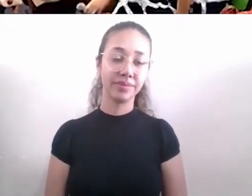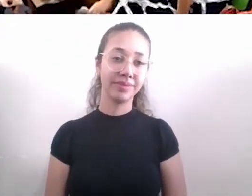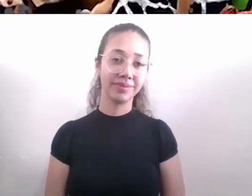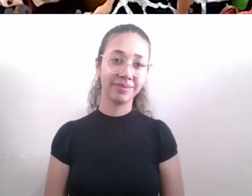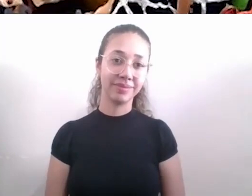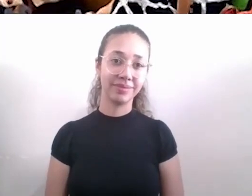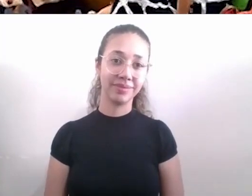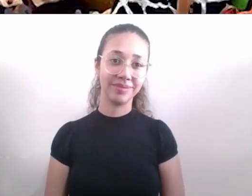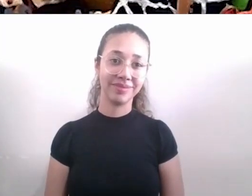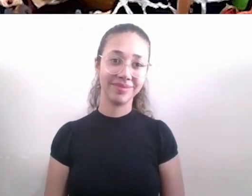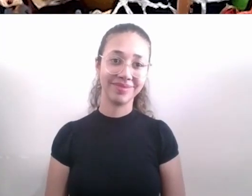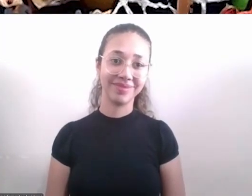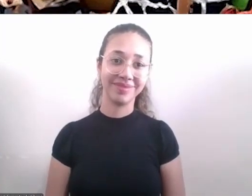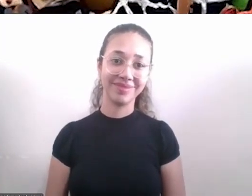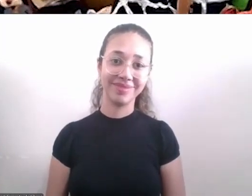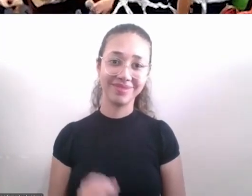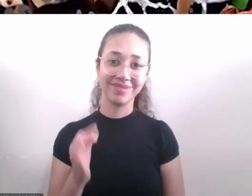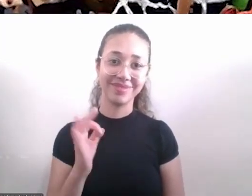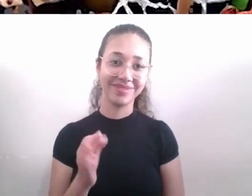Estava demorando.